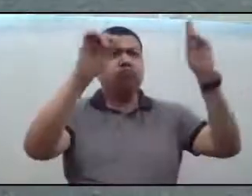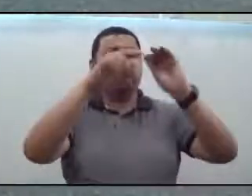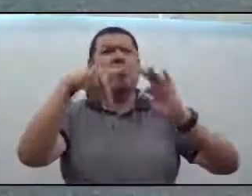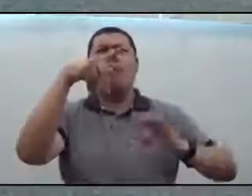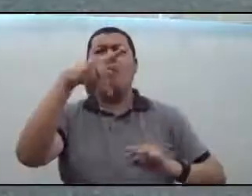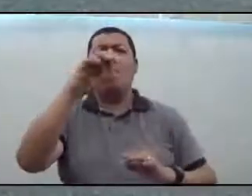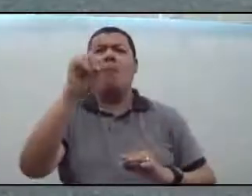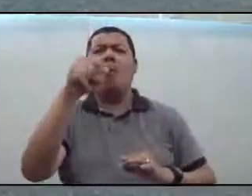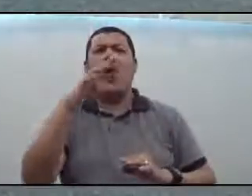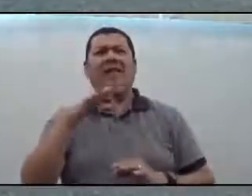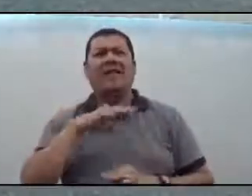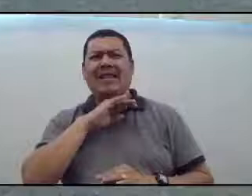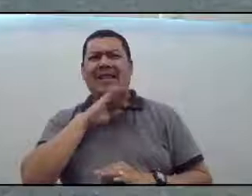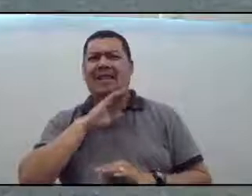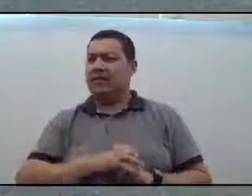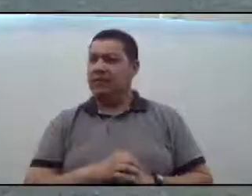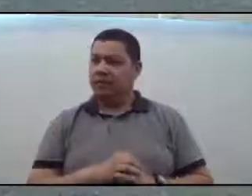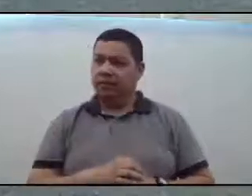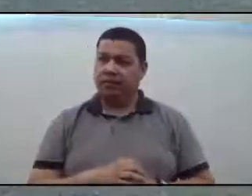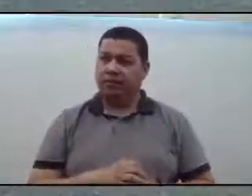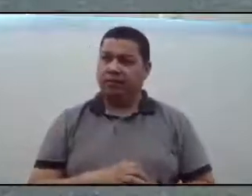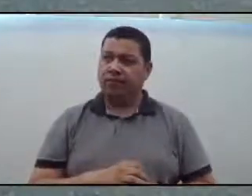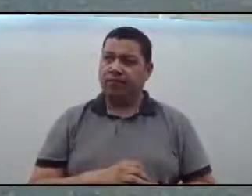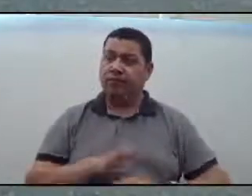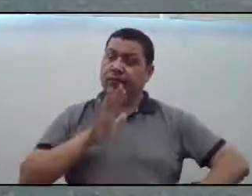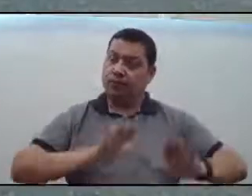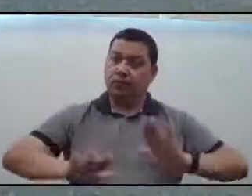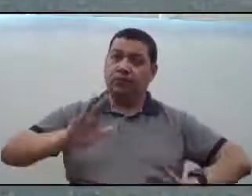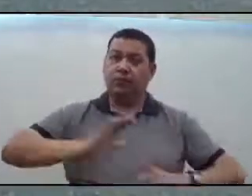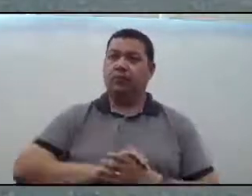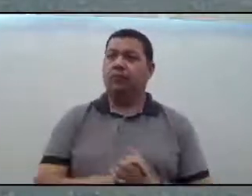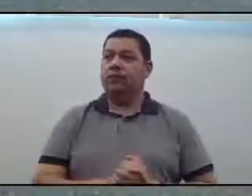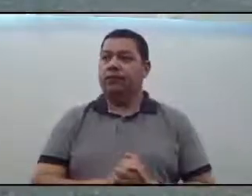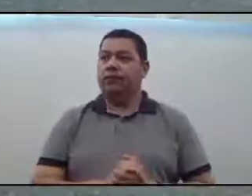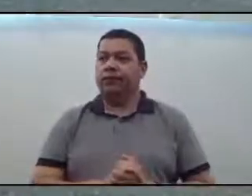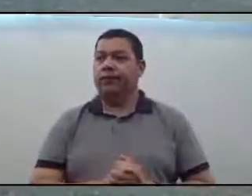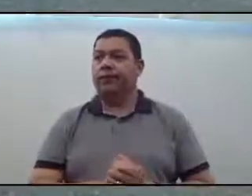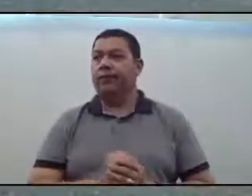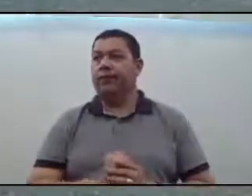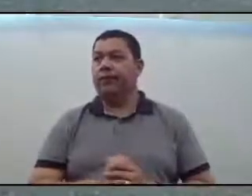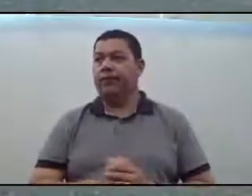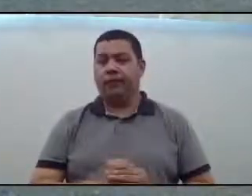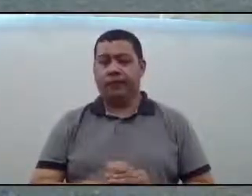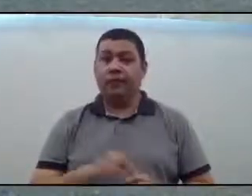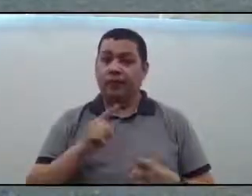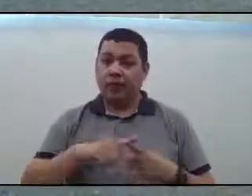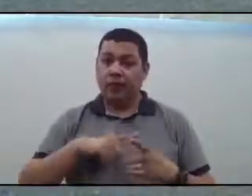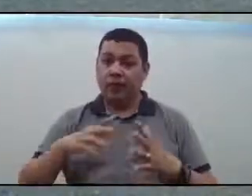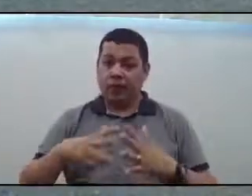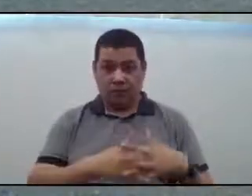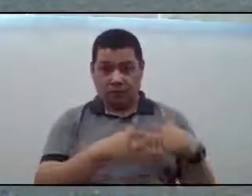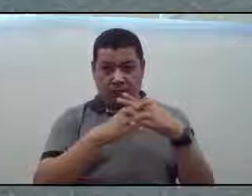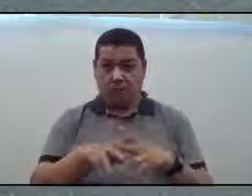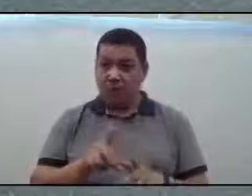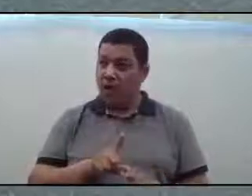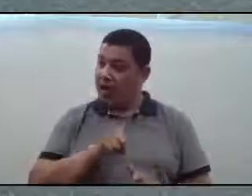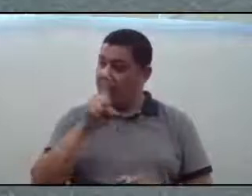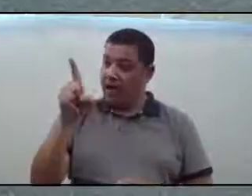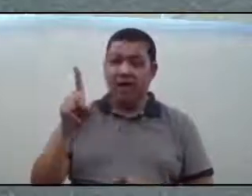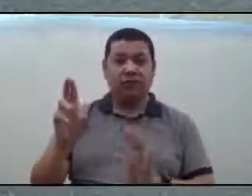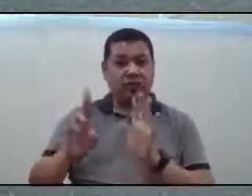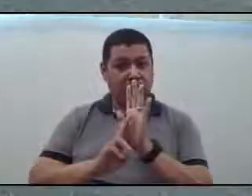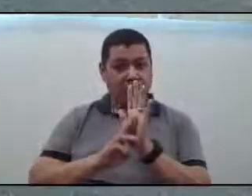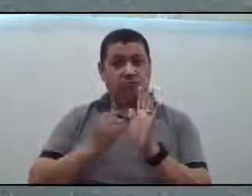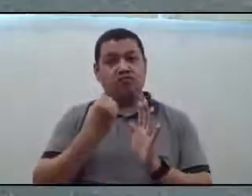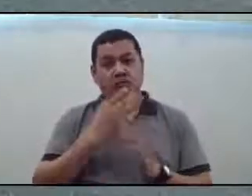realmente a população paga um preço muito alto pelo período de estiagem. Então, o caminhão-pipa esteve lá no distrito do Riozinho.